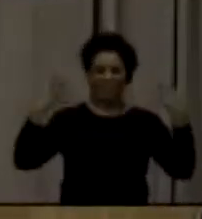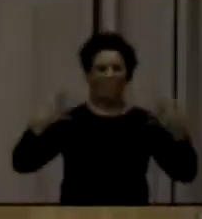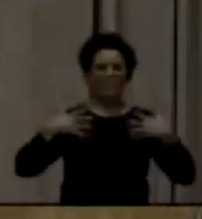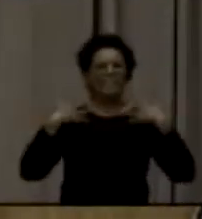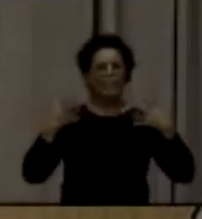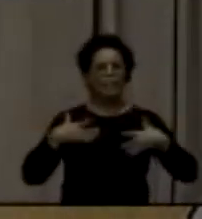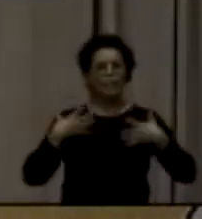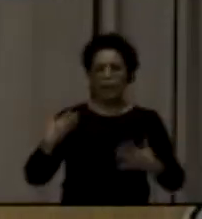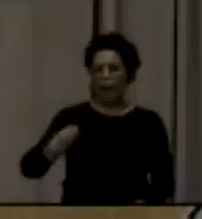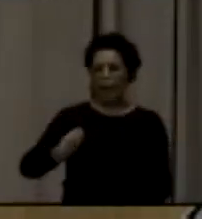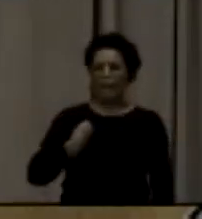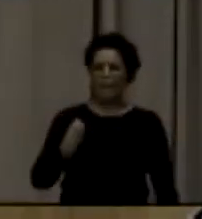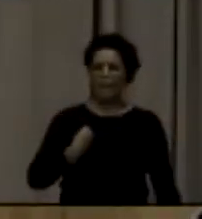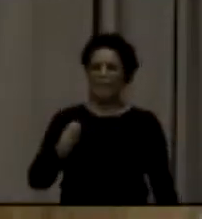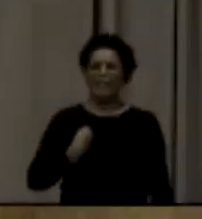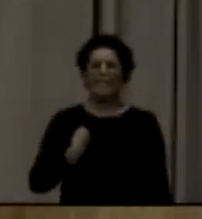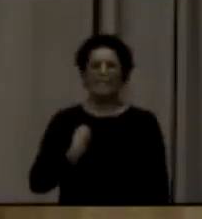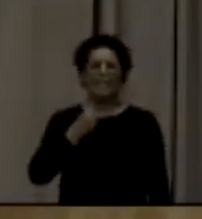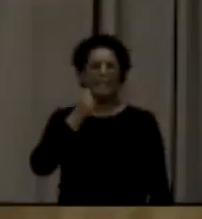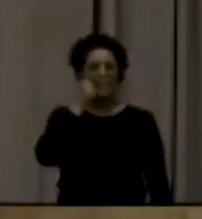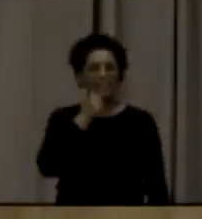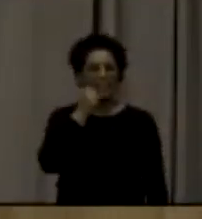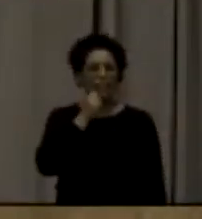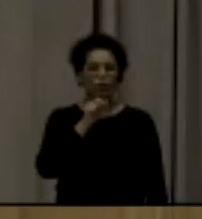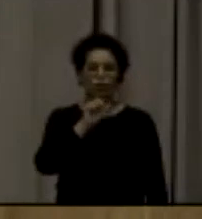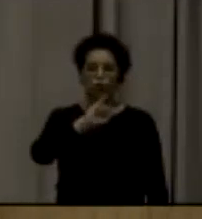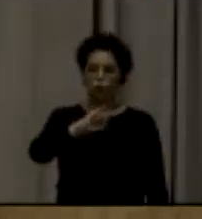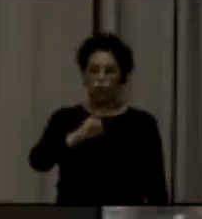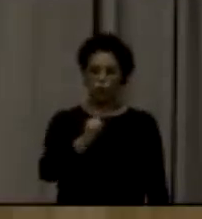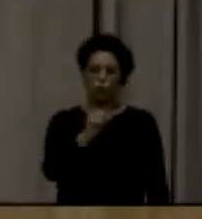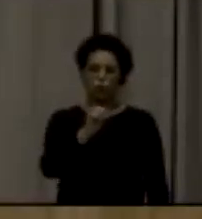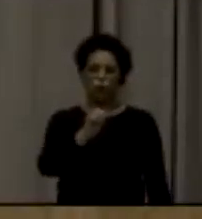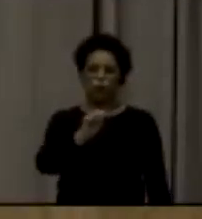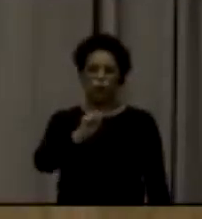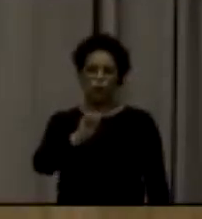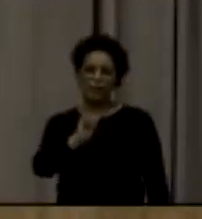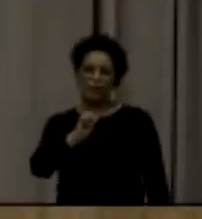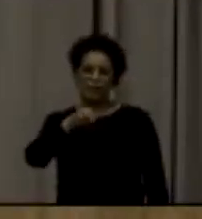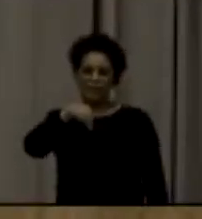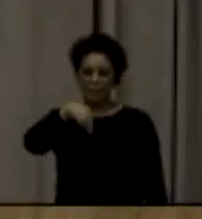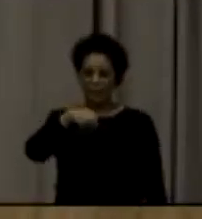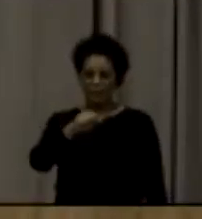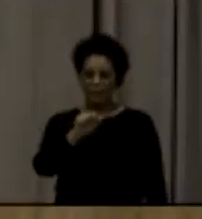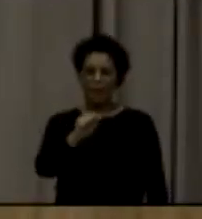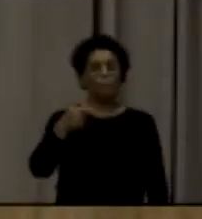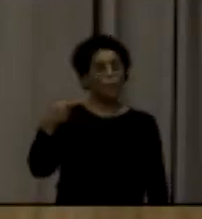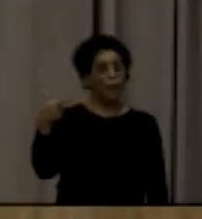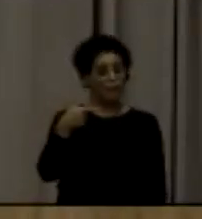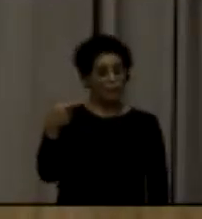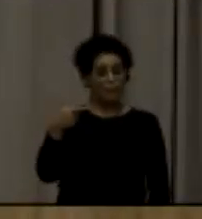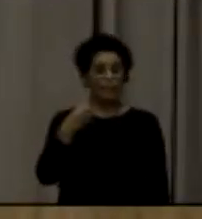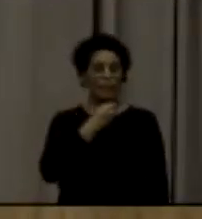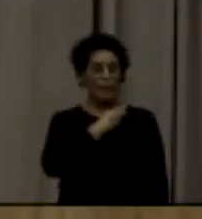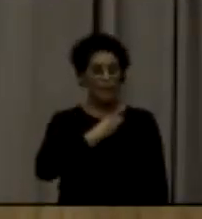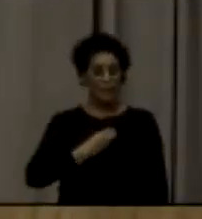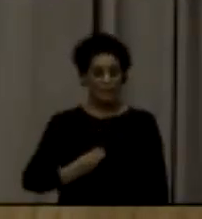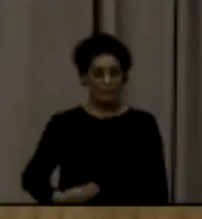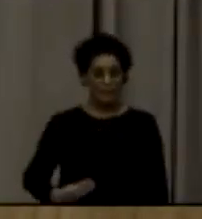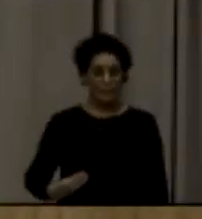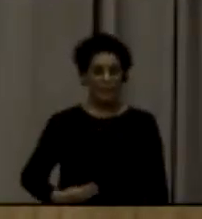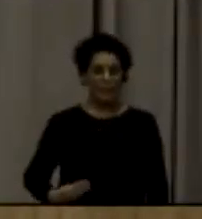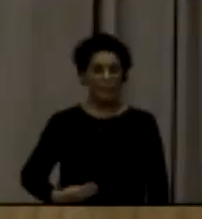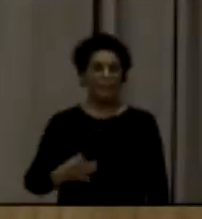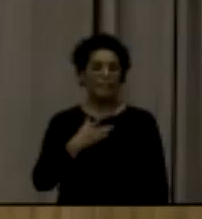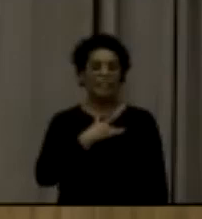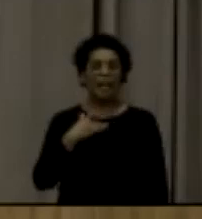a presença da doutora Josimar Rivas Quinter, vice-ministra de Redes de Saúde Ambulatorial